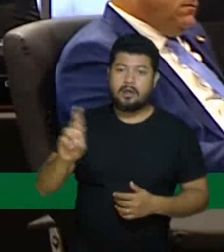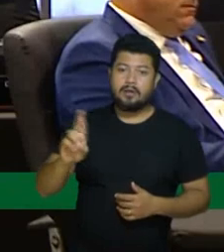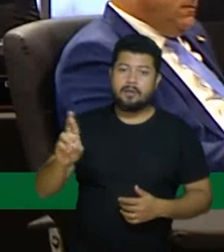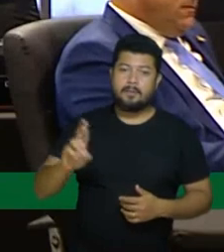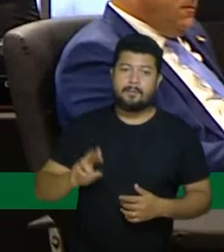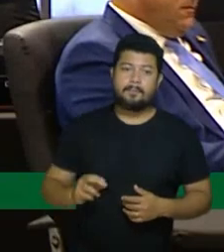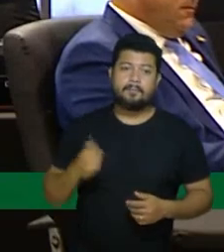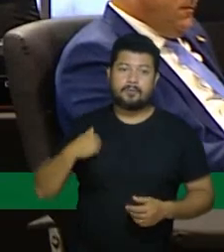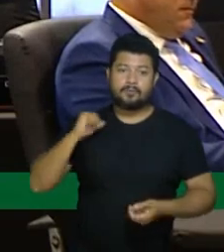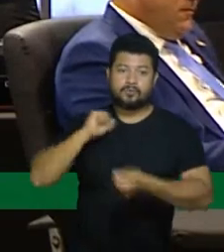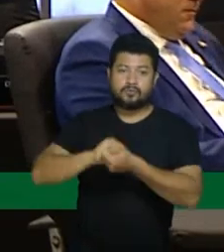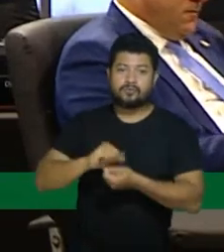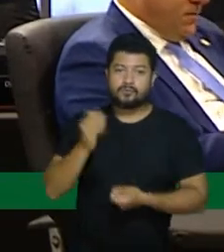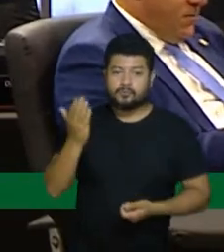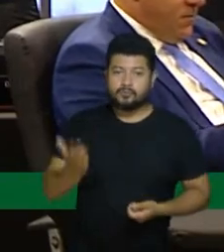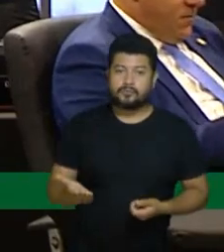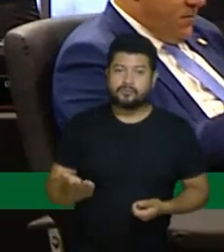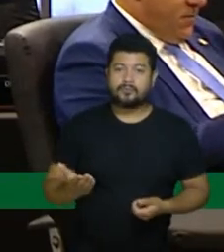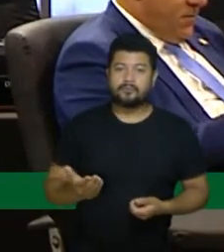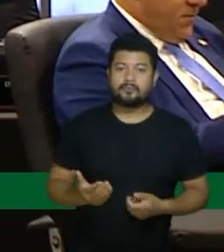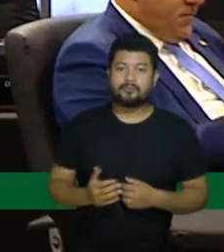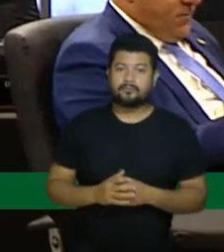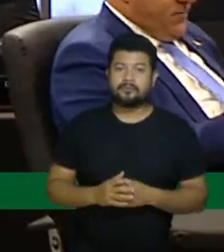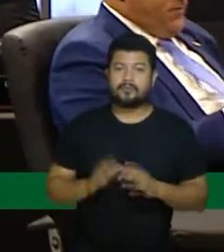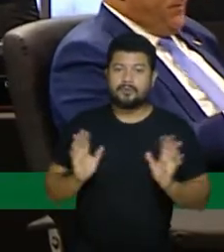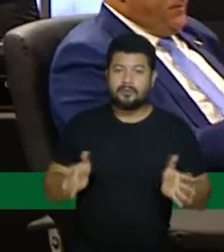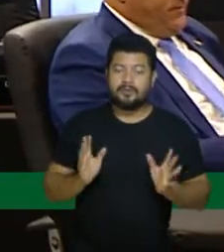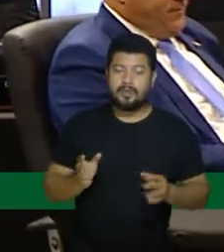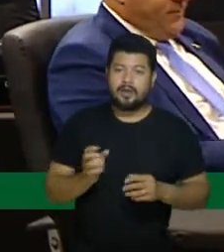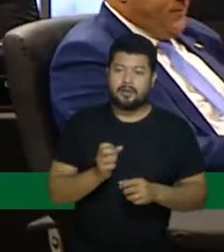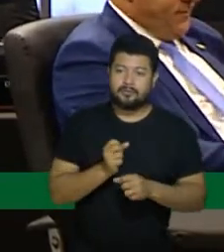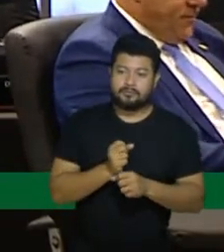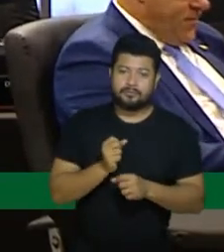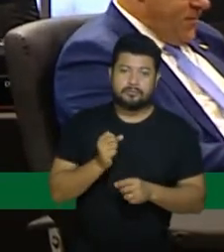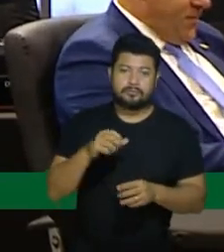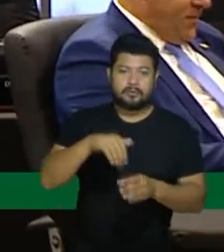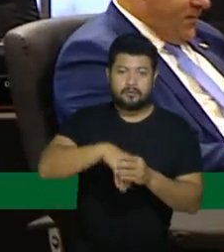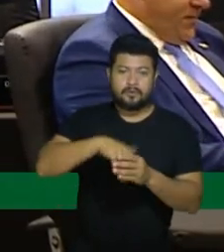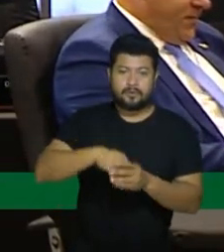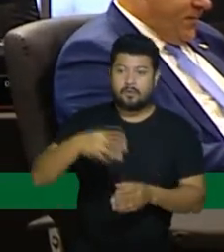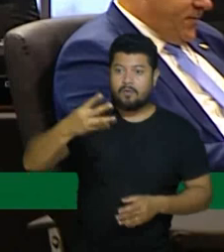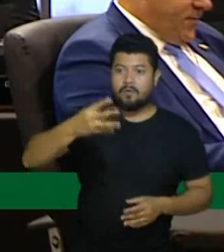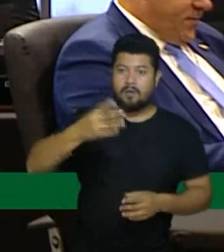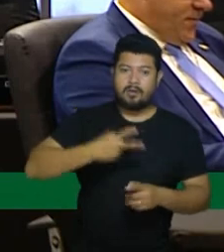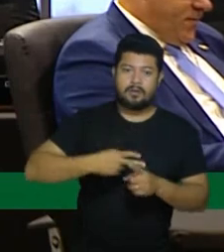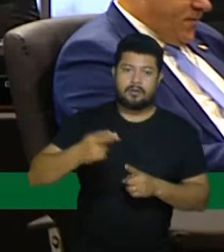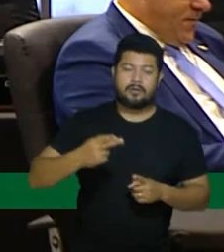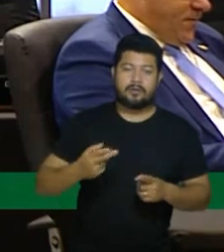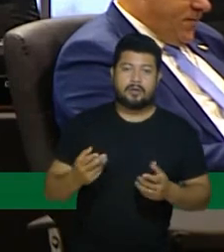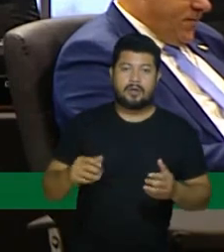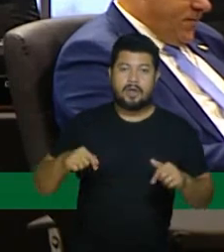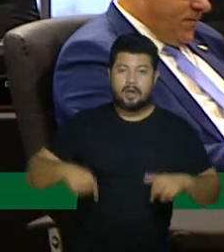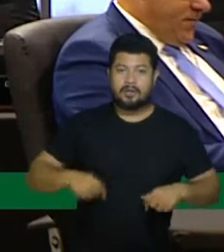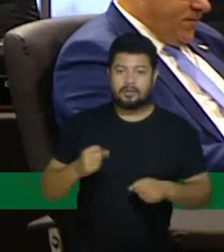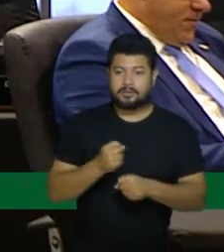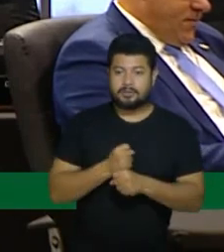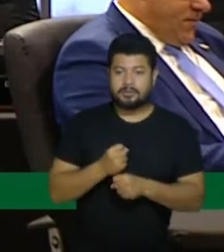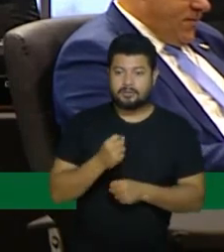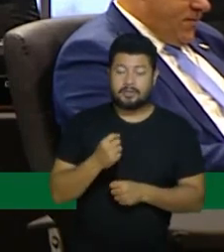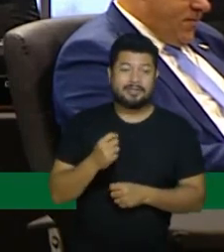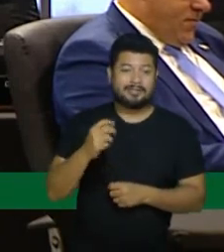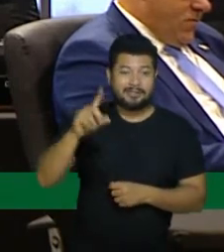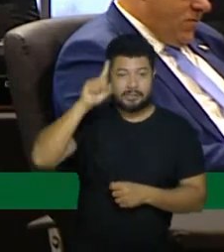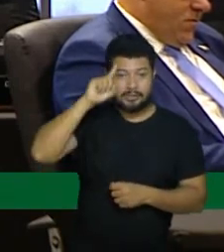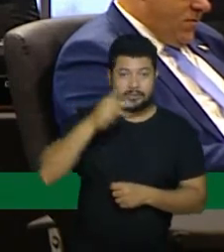voz eu também já passei Deputado massoco por quatro campanhas né agora estou aqui nessa casa Legislativa por 30 dias e nunca